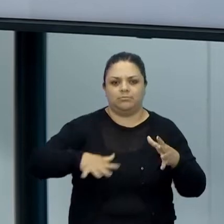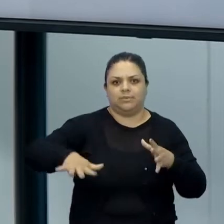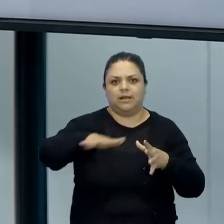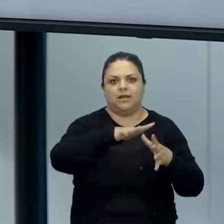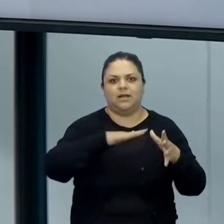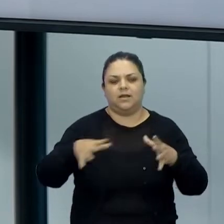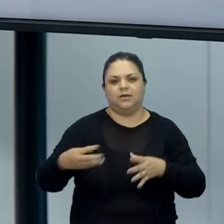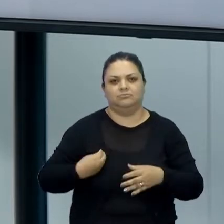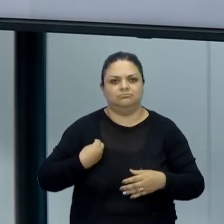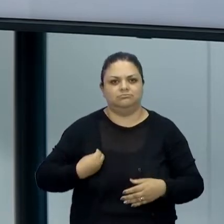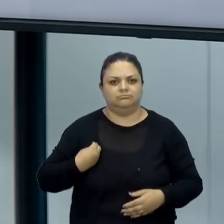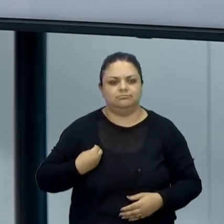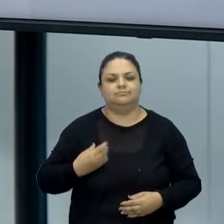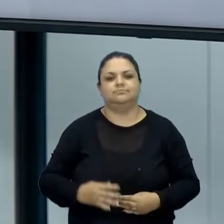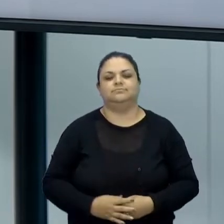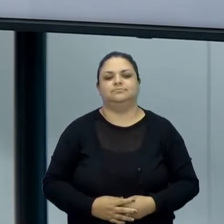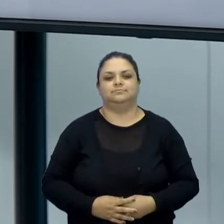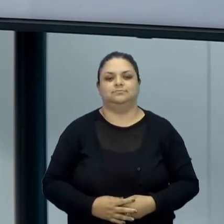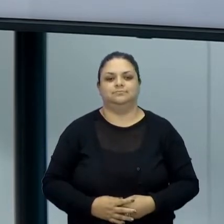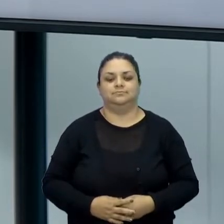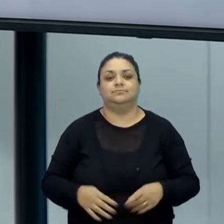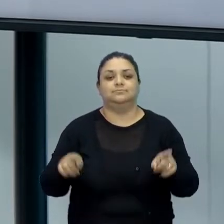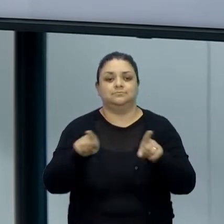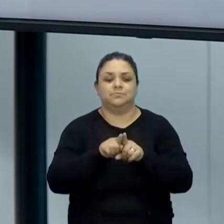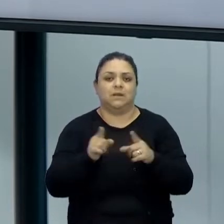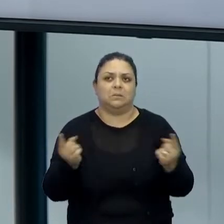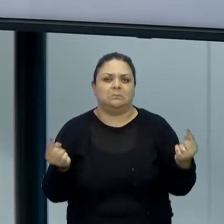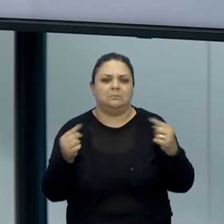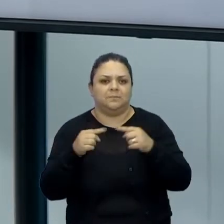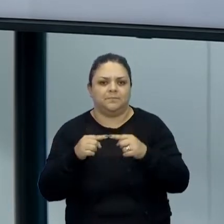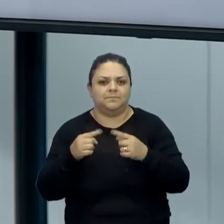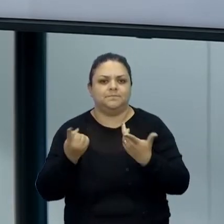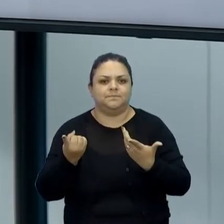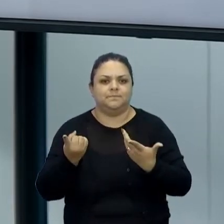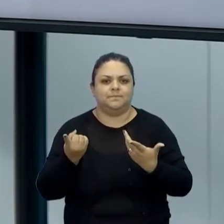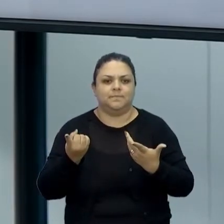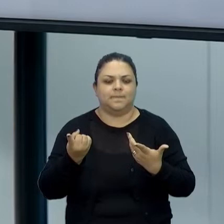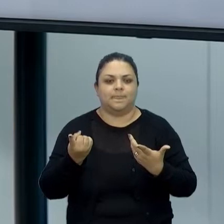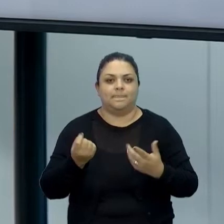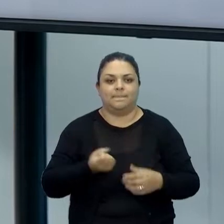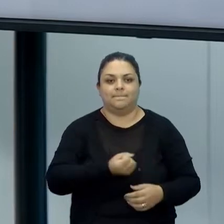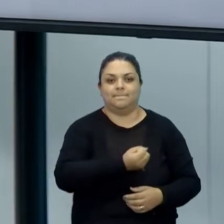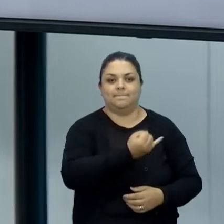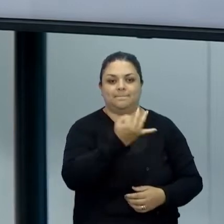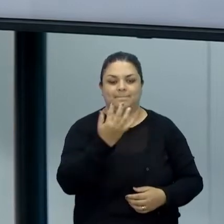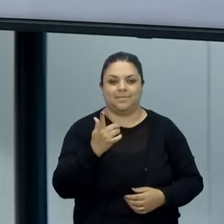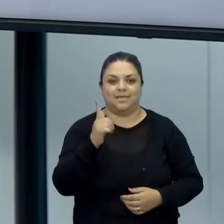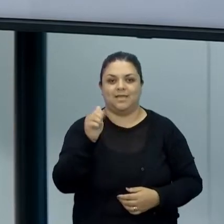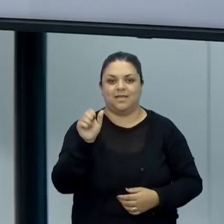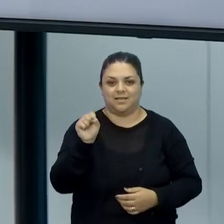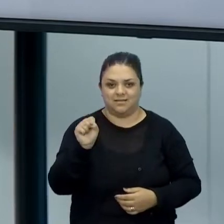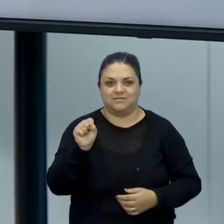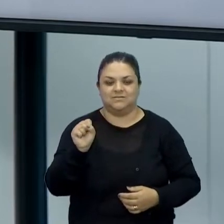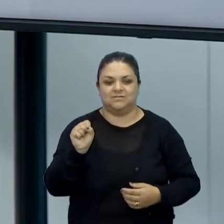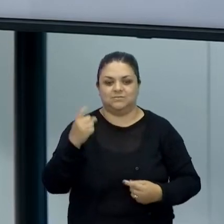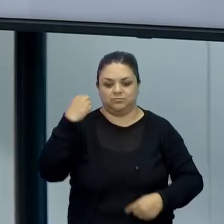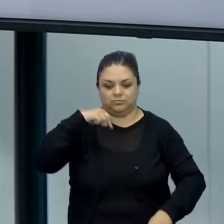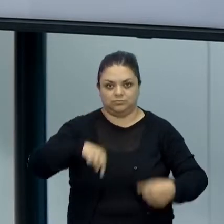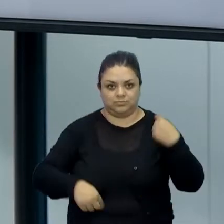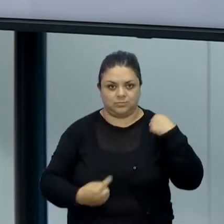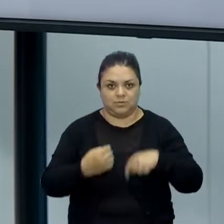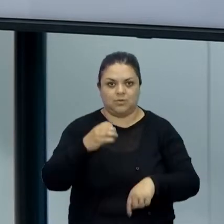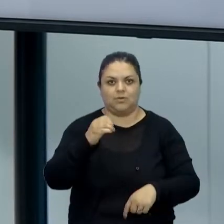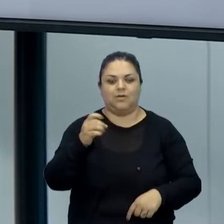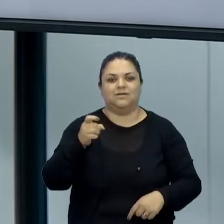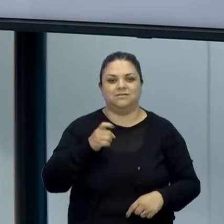e o que pode isso o que isso tem a ver, tanto na questão da quantidade de gás oxigênio no nosso corpo, e